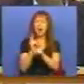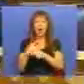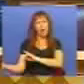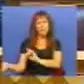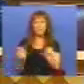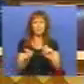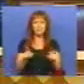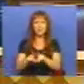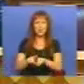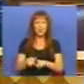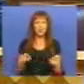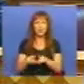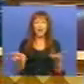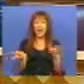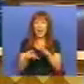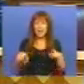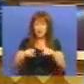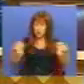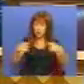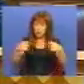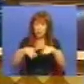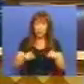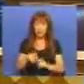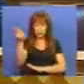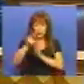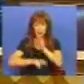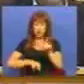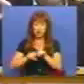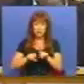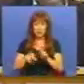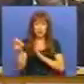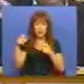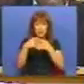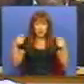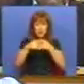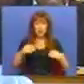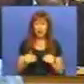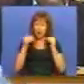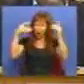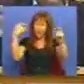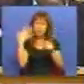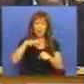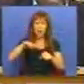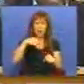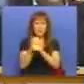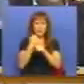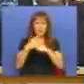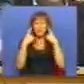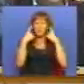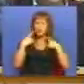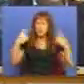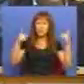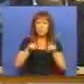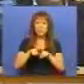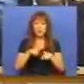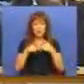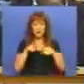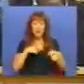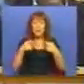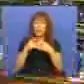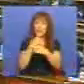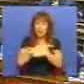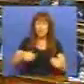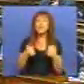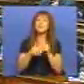debate da lei de incompatibilidades, do regime de incompatibilidades de altos cargos políticos, de impedimentos, estamos abertos a todas